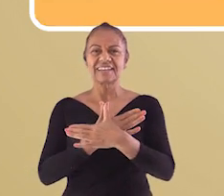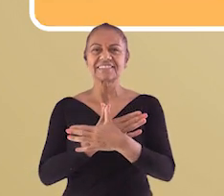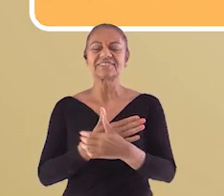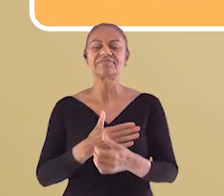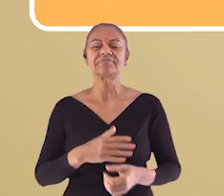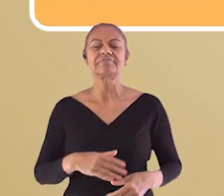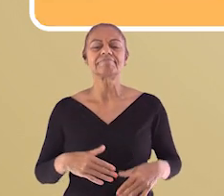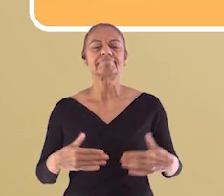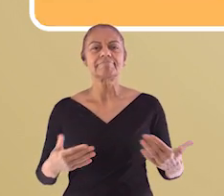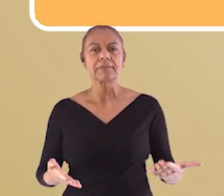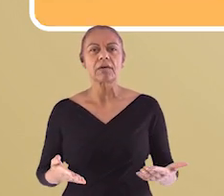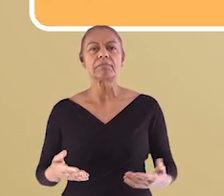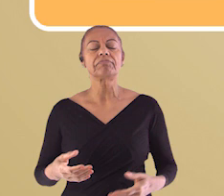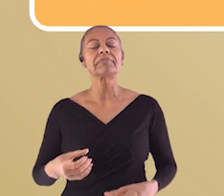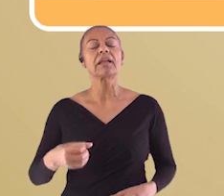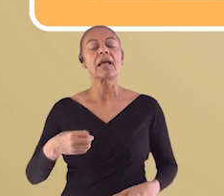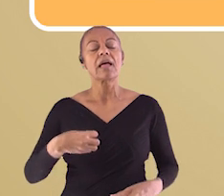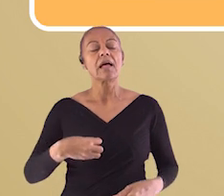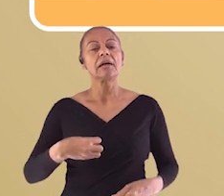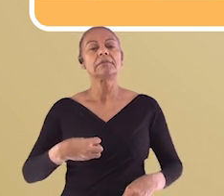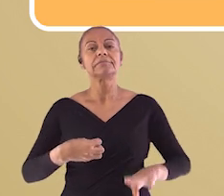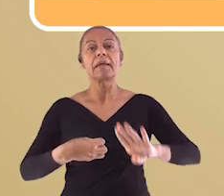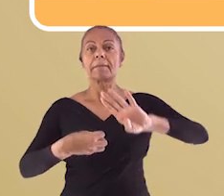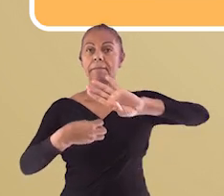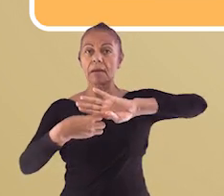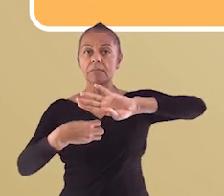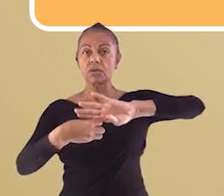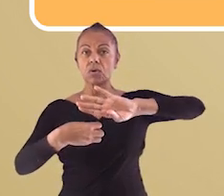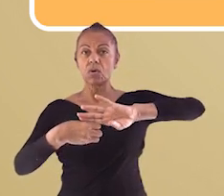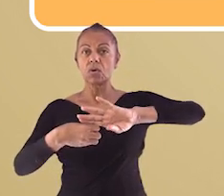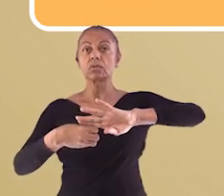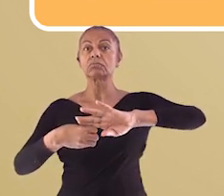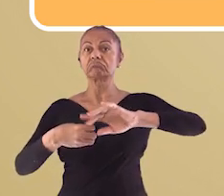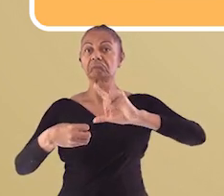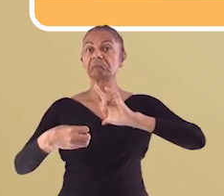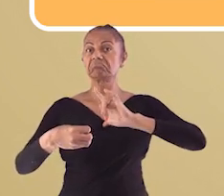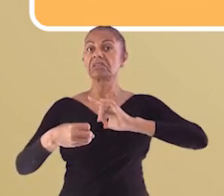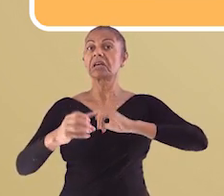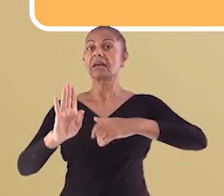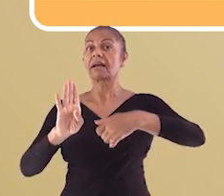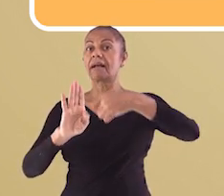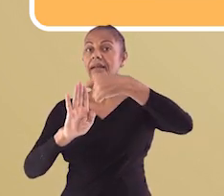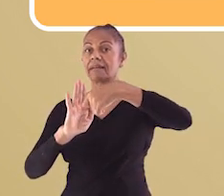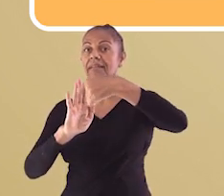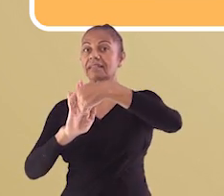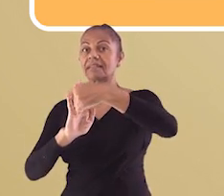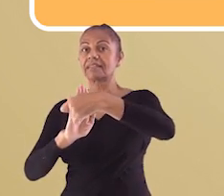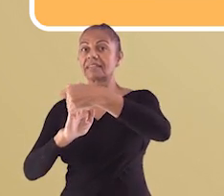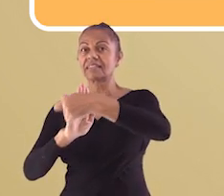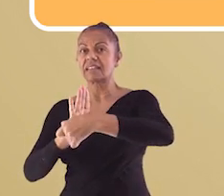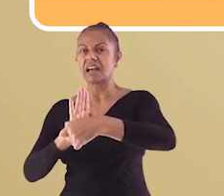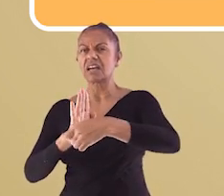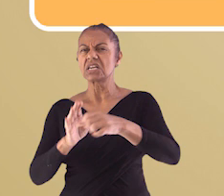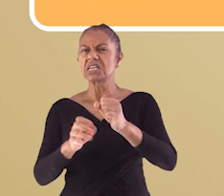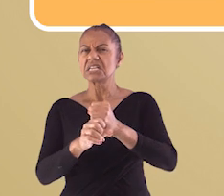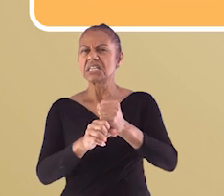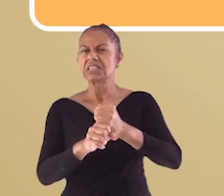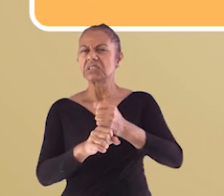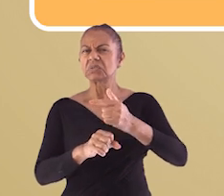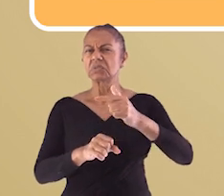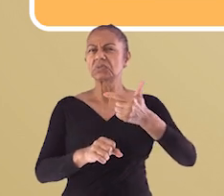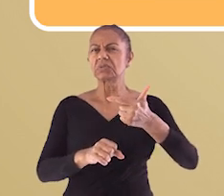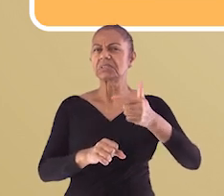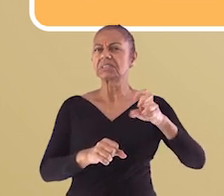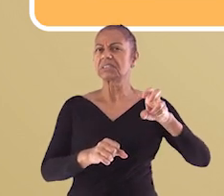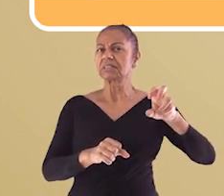dos mais antigos existentes, vindo de 2500 a.C. Ele era dividido também em 12